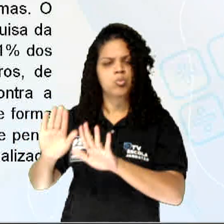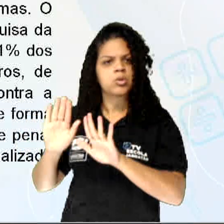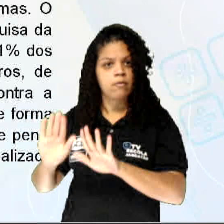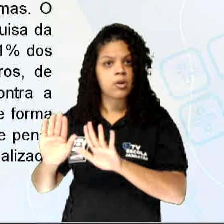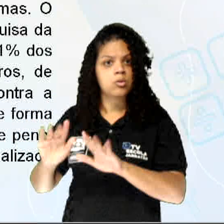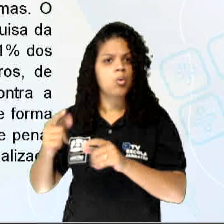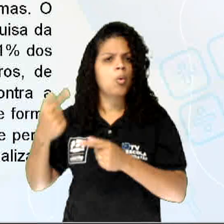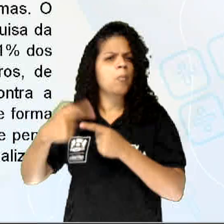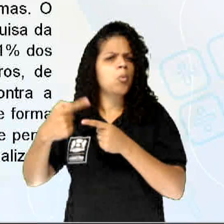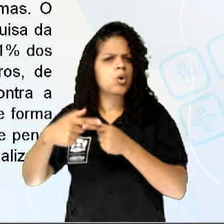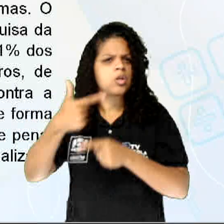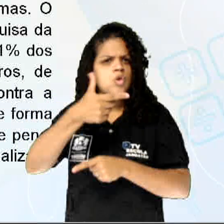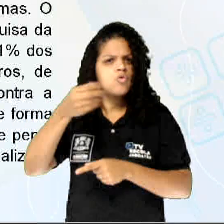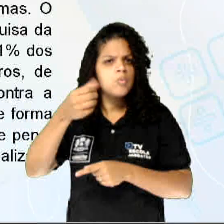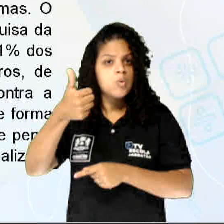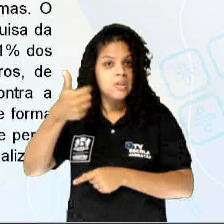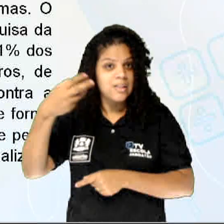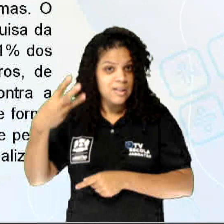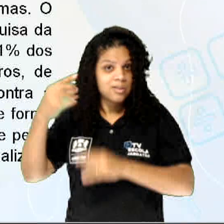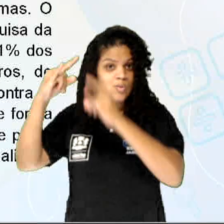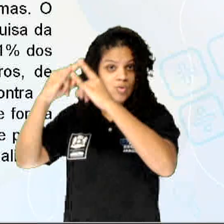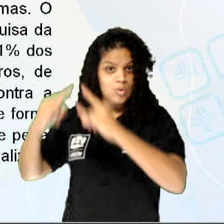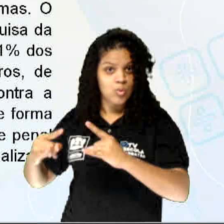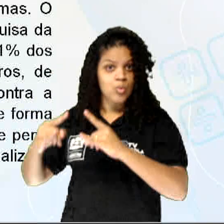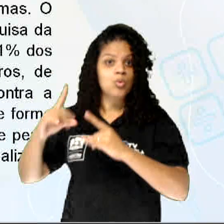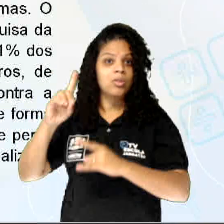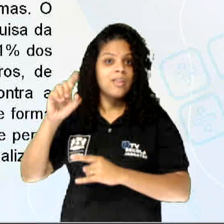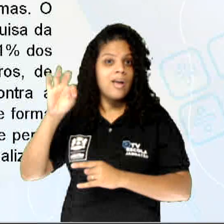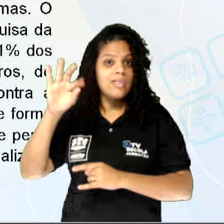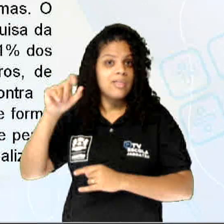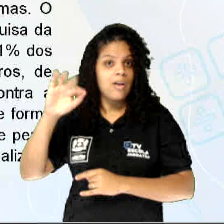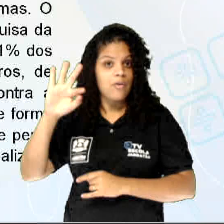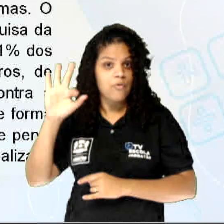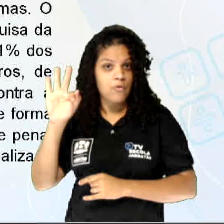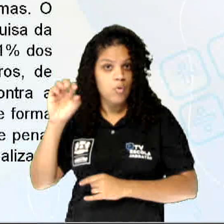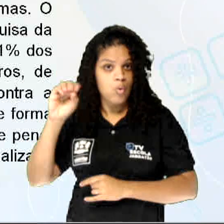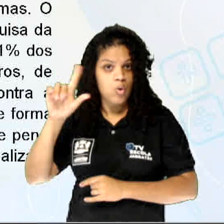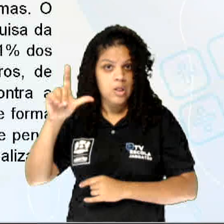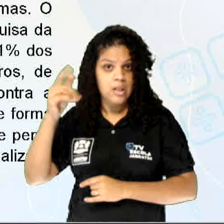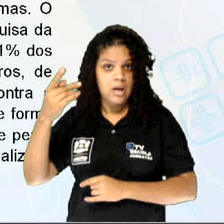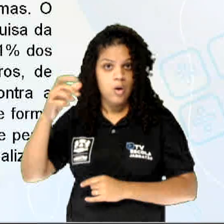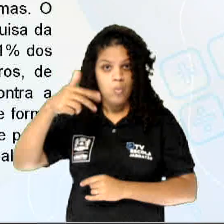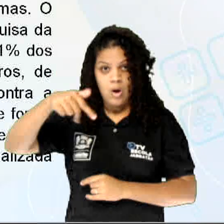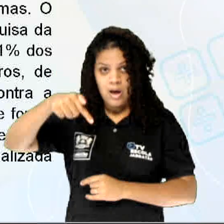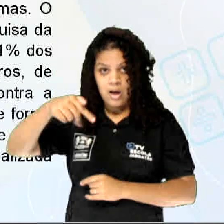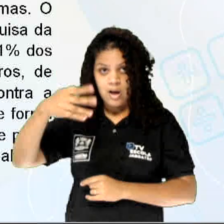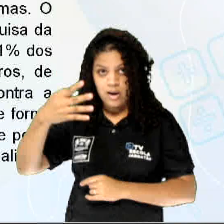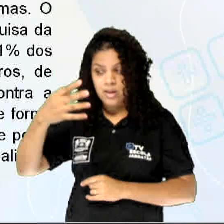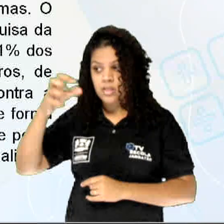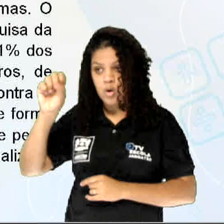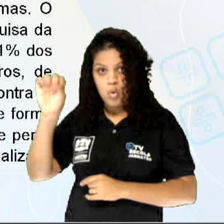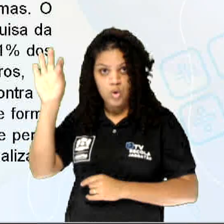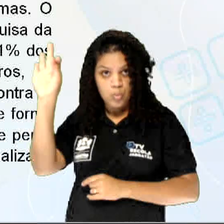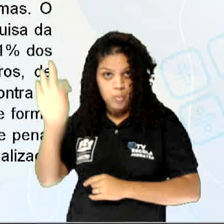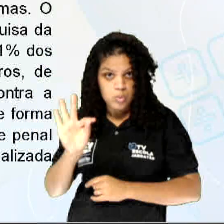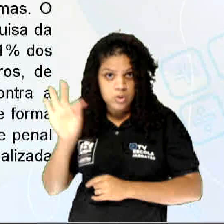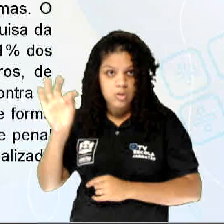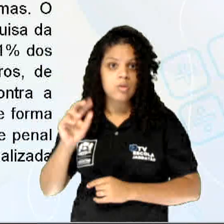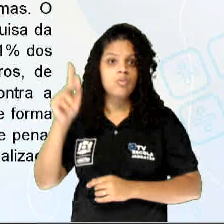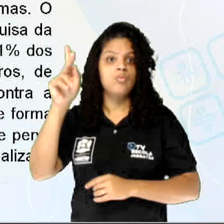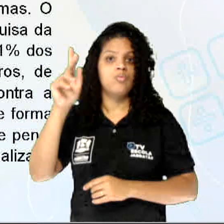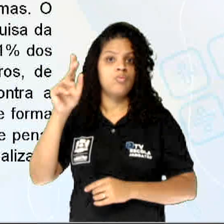Instituto Datafolha aferiu que 48% dos brasileiros julgavam-se de direita ou de